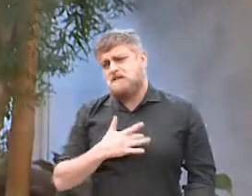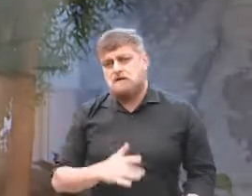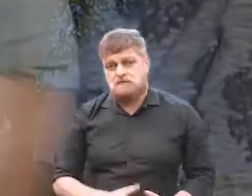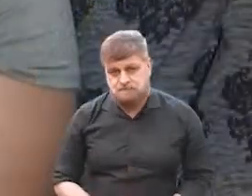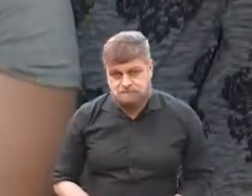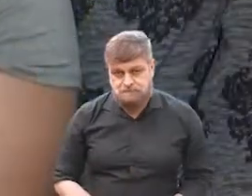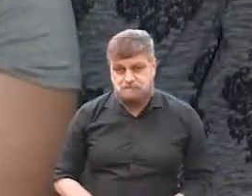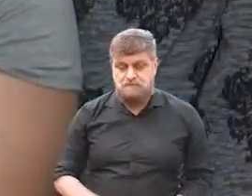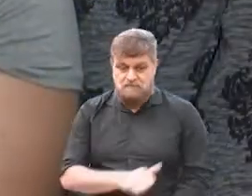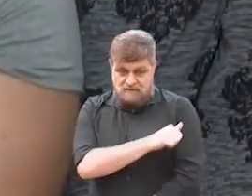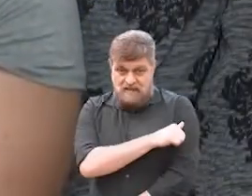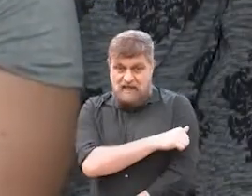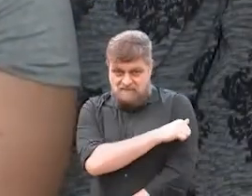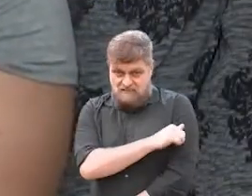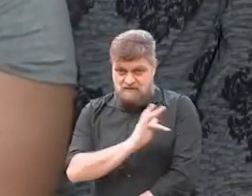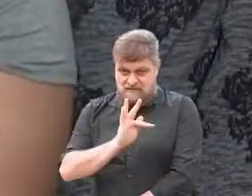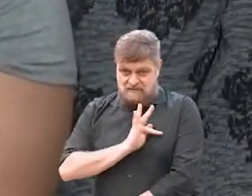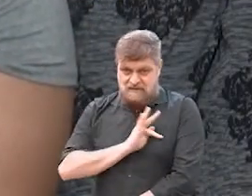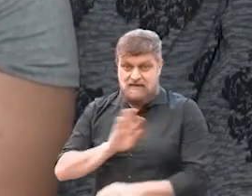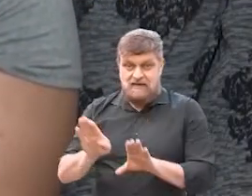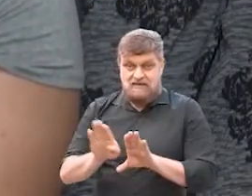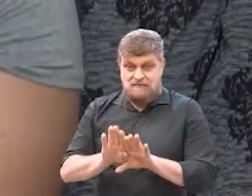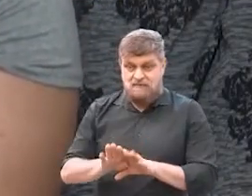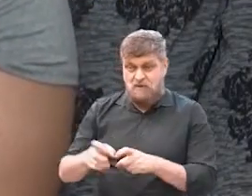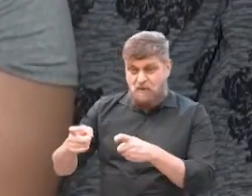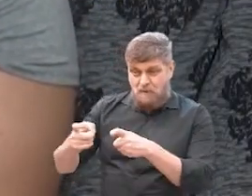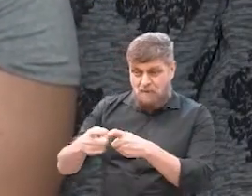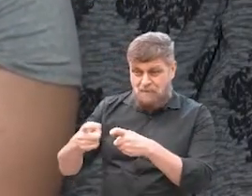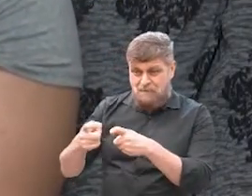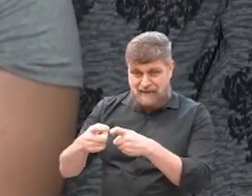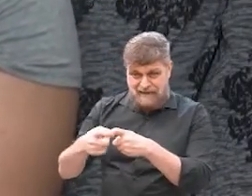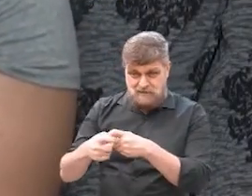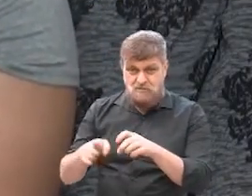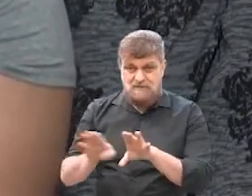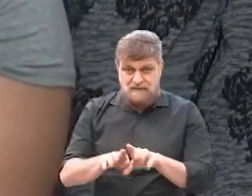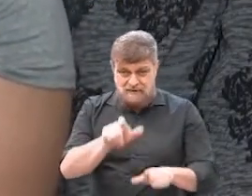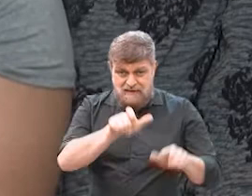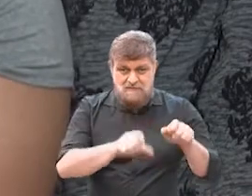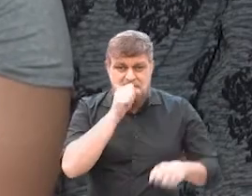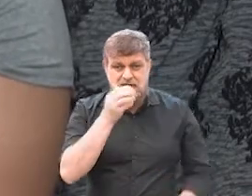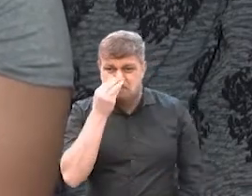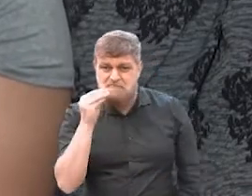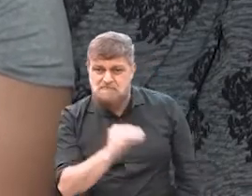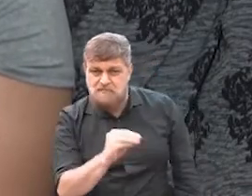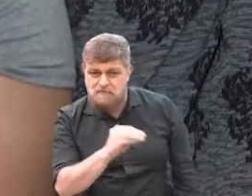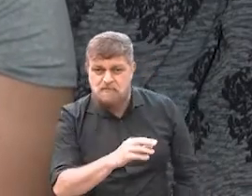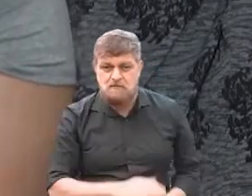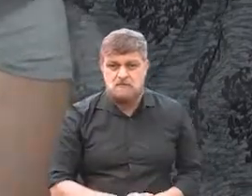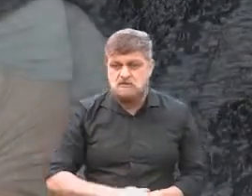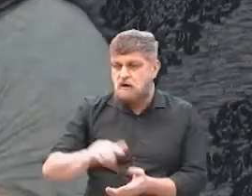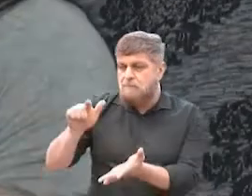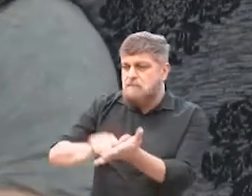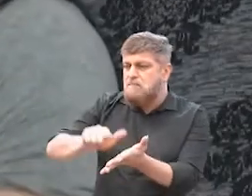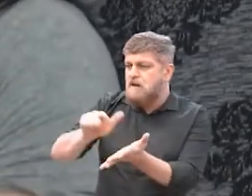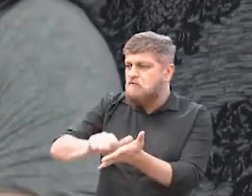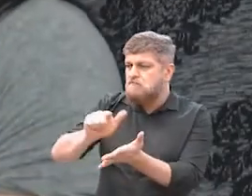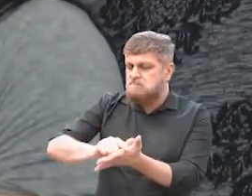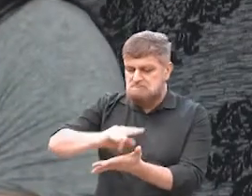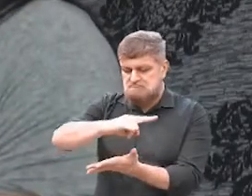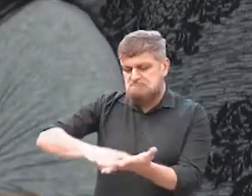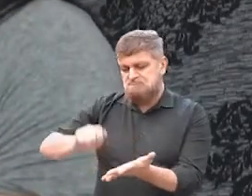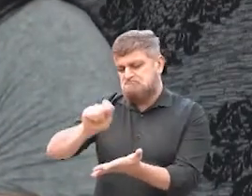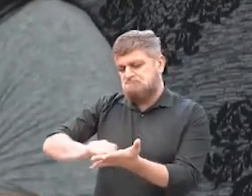casos assim. Thalita comentou também sobre o descaso com atendimento médico dentro dessas instituições. A maioria no